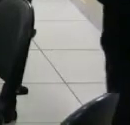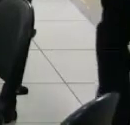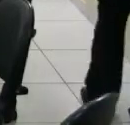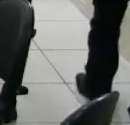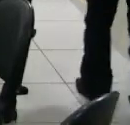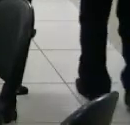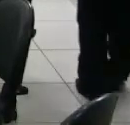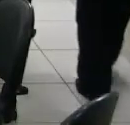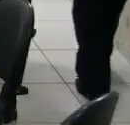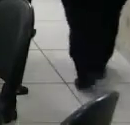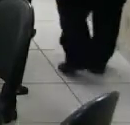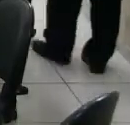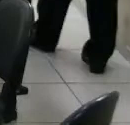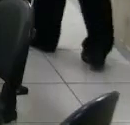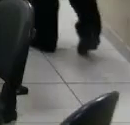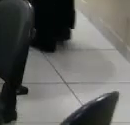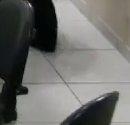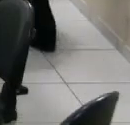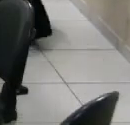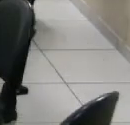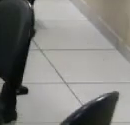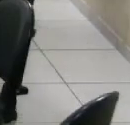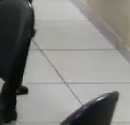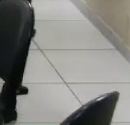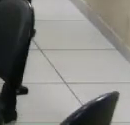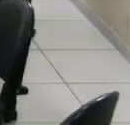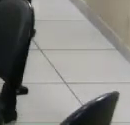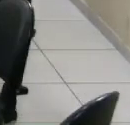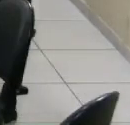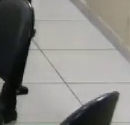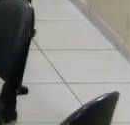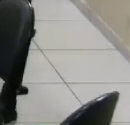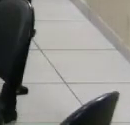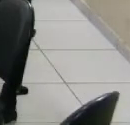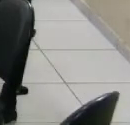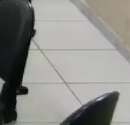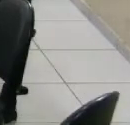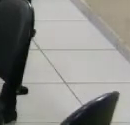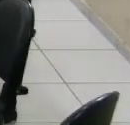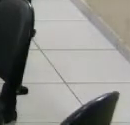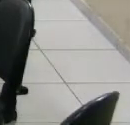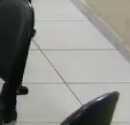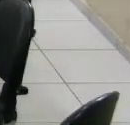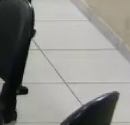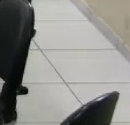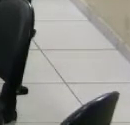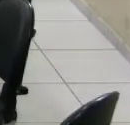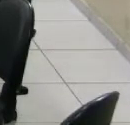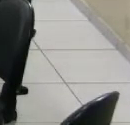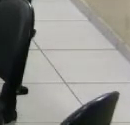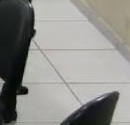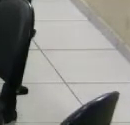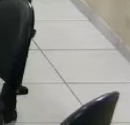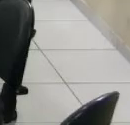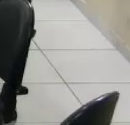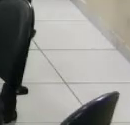Aberta a sessão, convido a vereadora Fátima Alves para a segunda secretaria e o vereador Betinho da Mala para fazer a leitura bíblica.